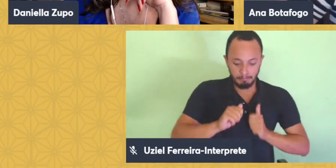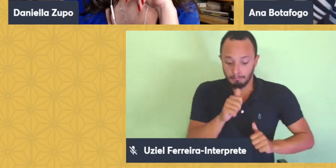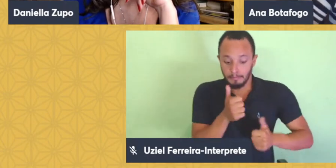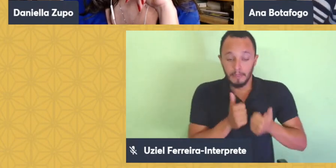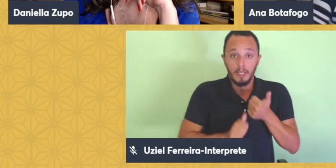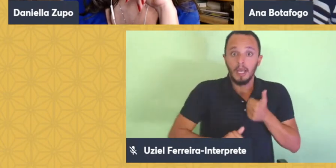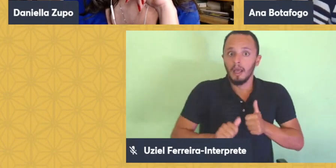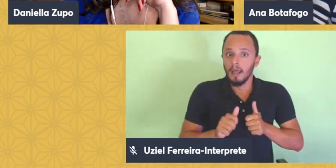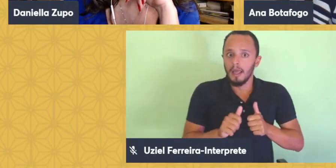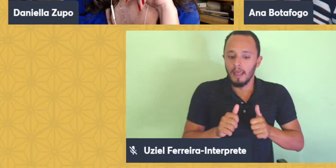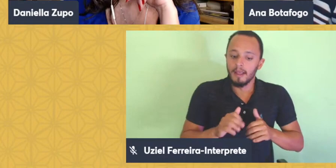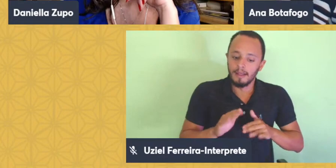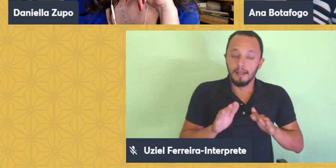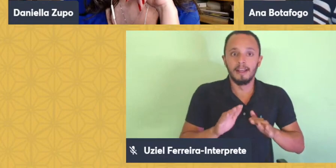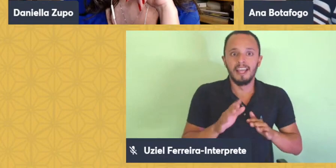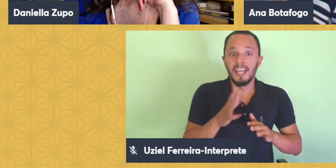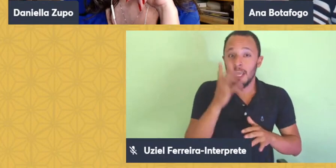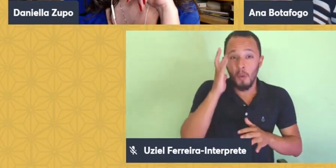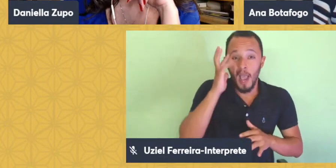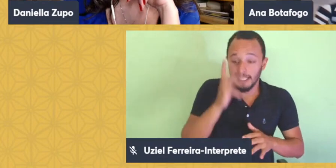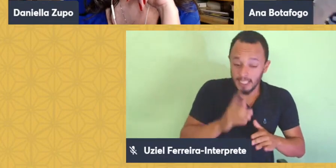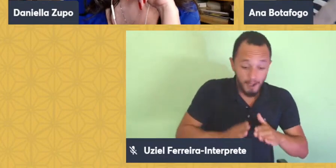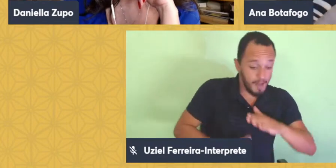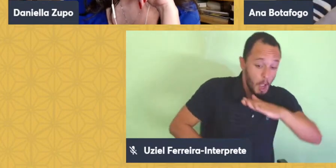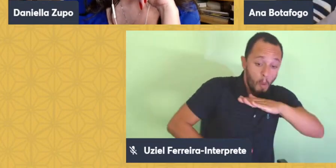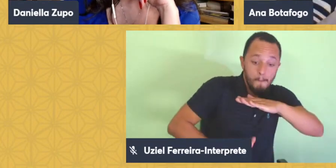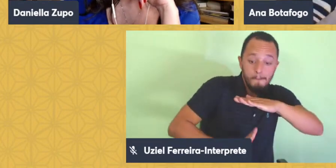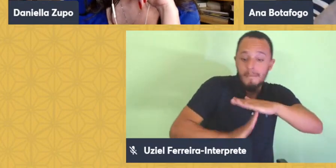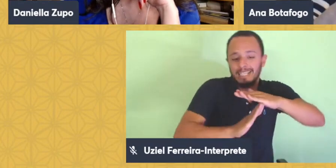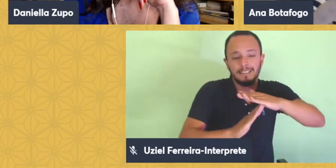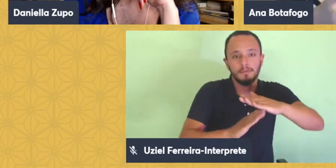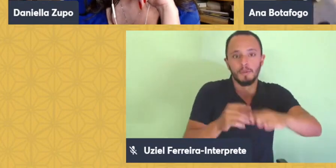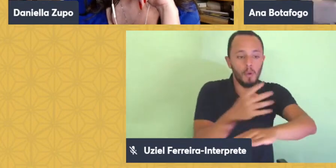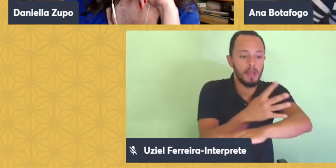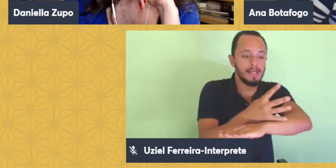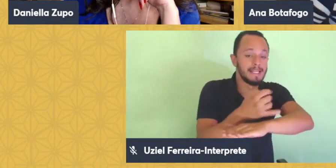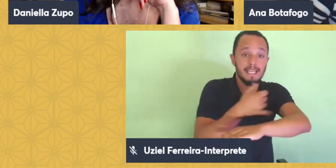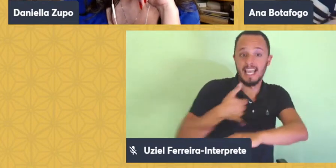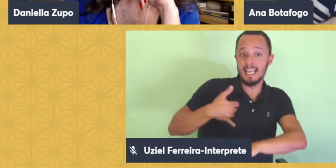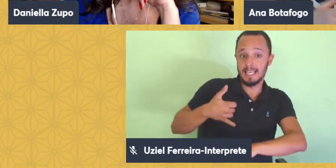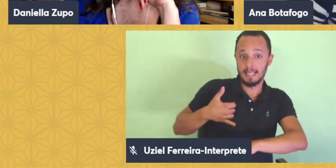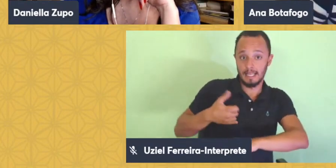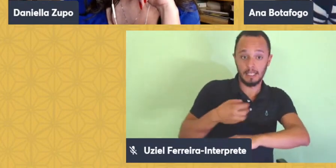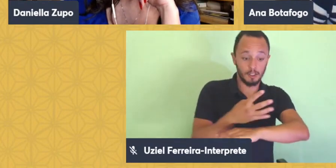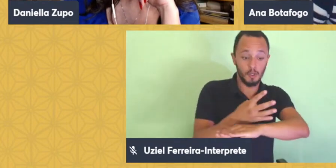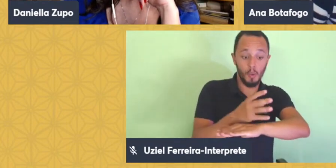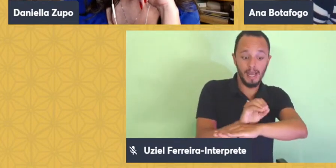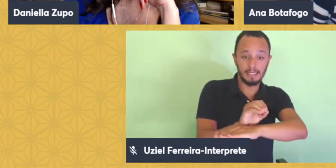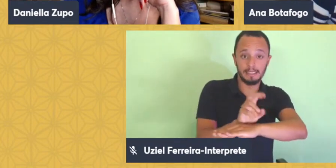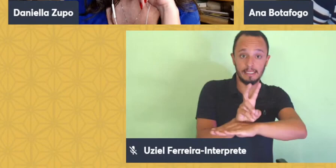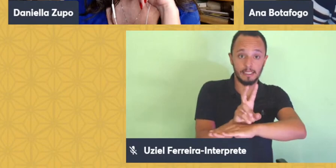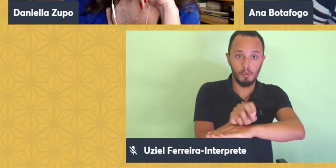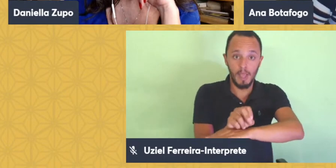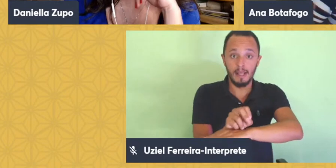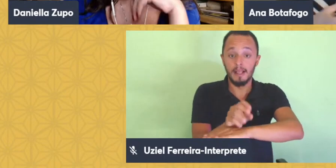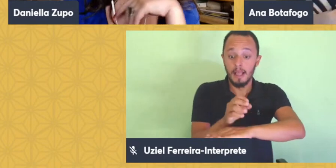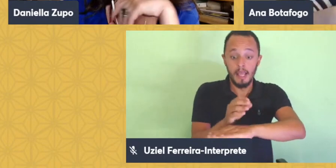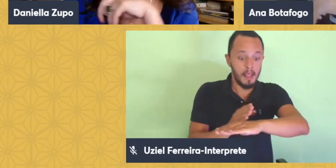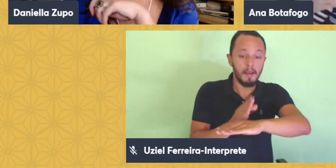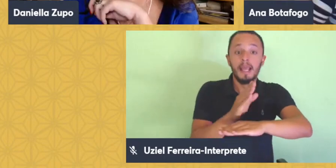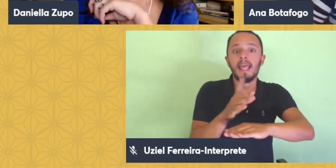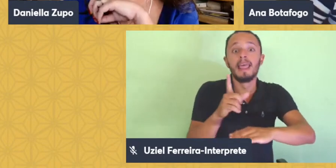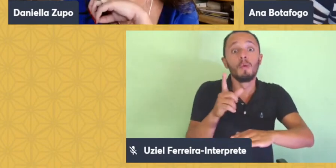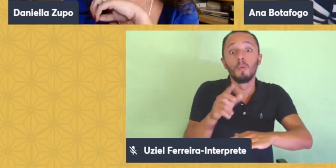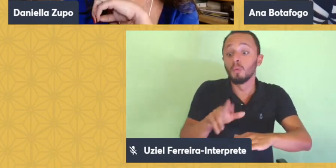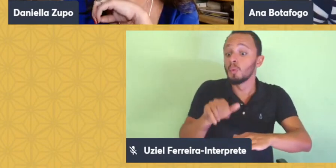achei que era era um assunto que eu podia fazer eu tive a sorte de nunca parar nunca tive uma lesão tão grave